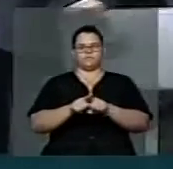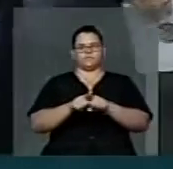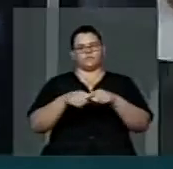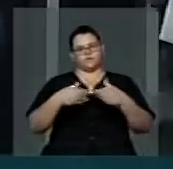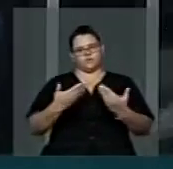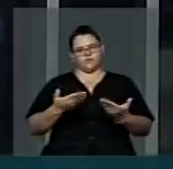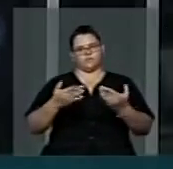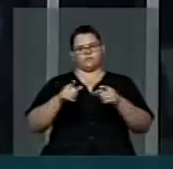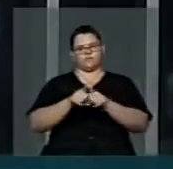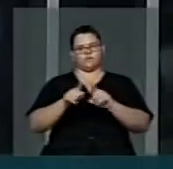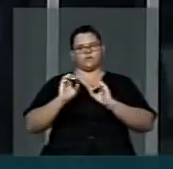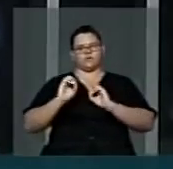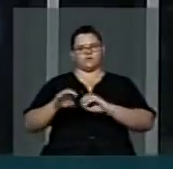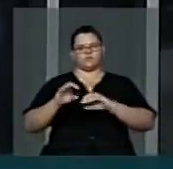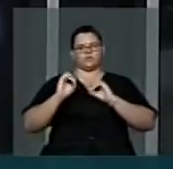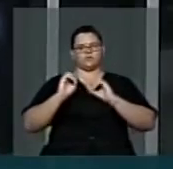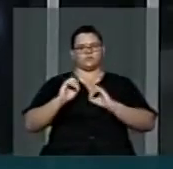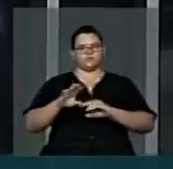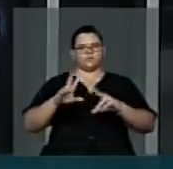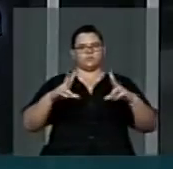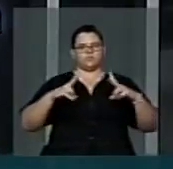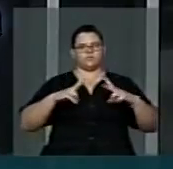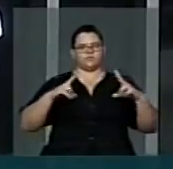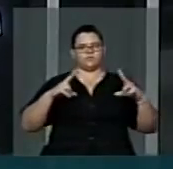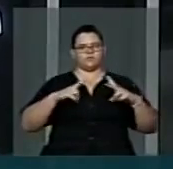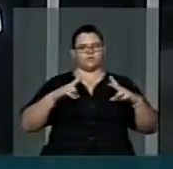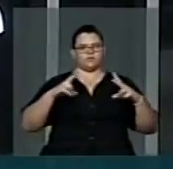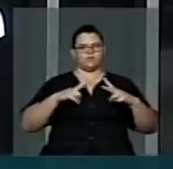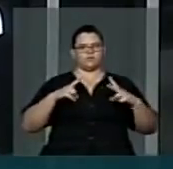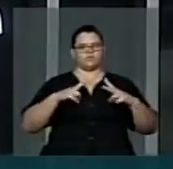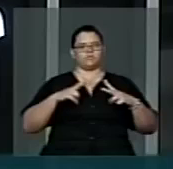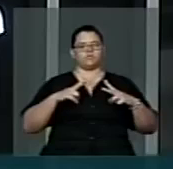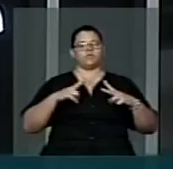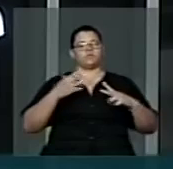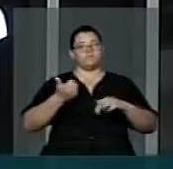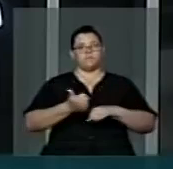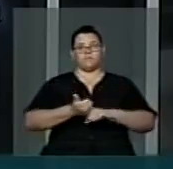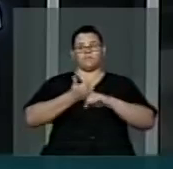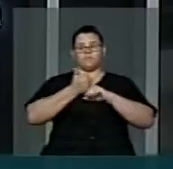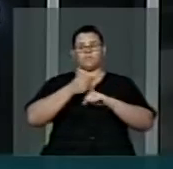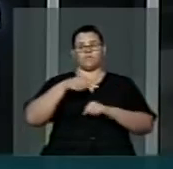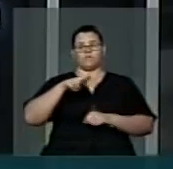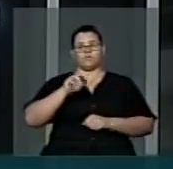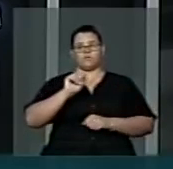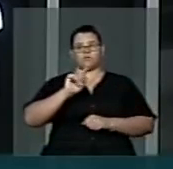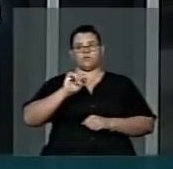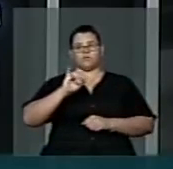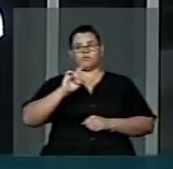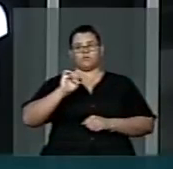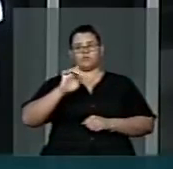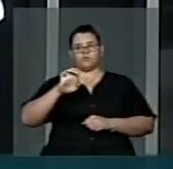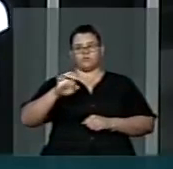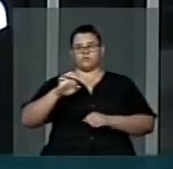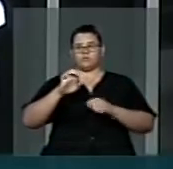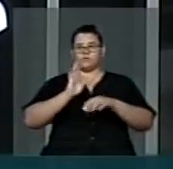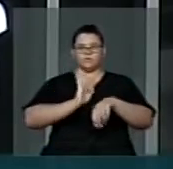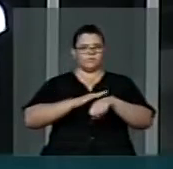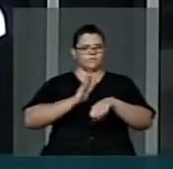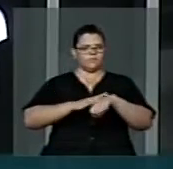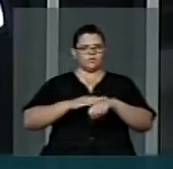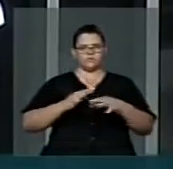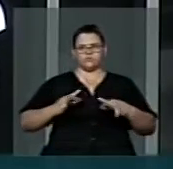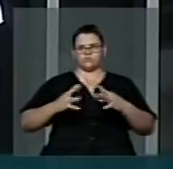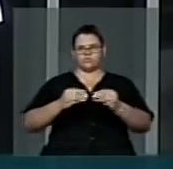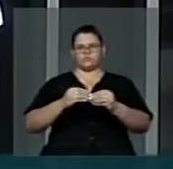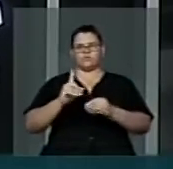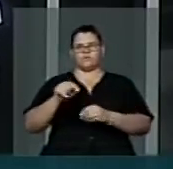educação de qualidade pública e privada, para concluir, e a educação de qualidade pública e privada depende fundamentalmente não